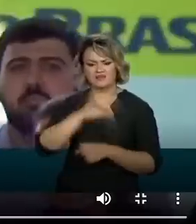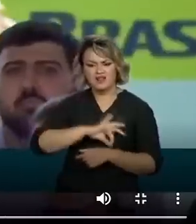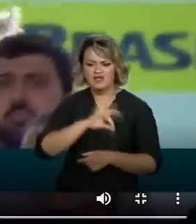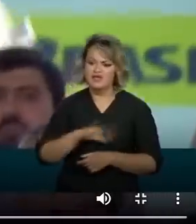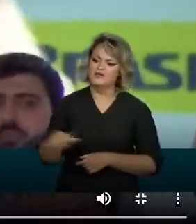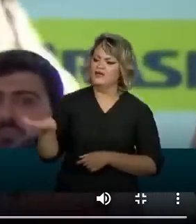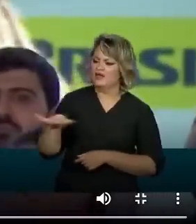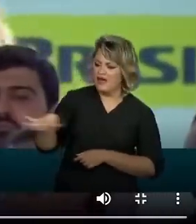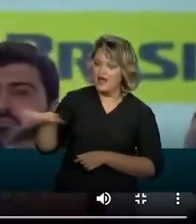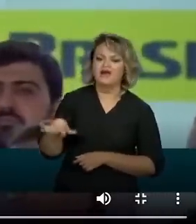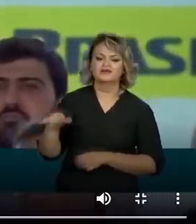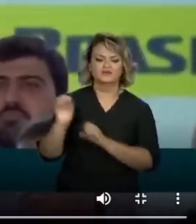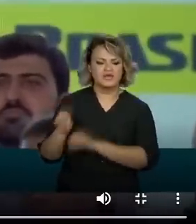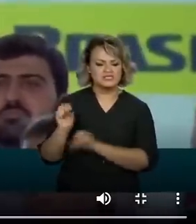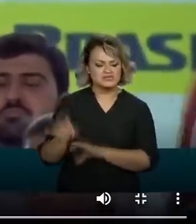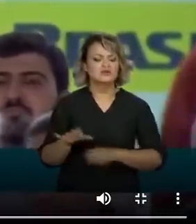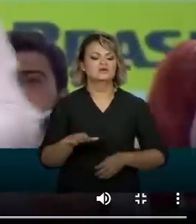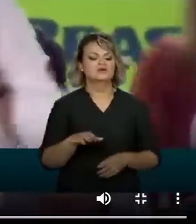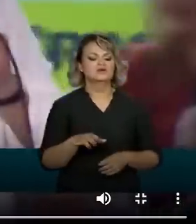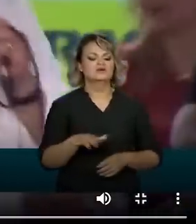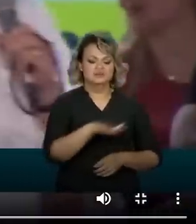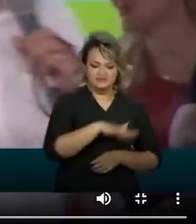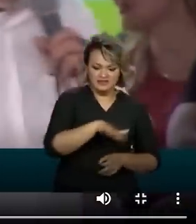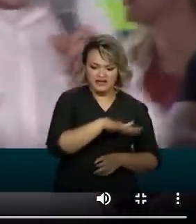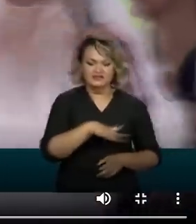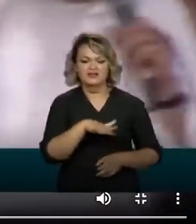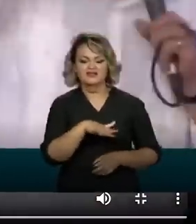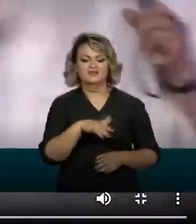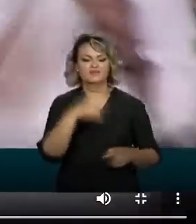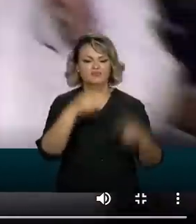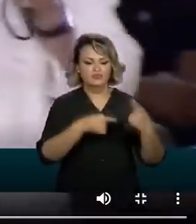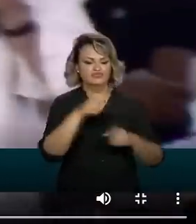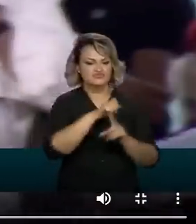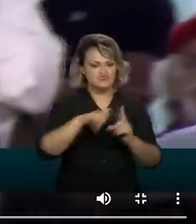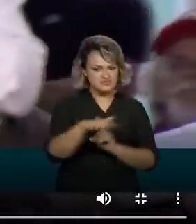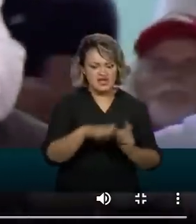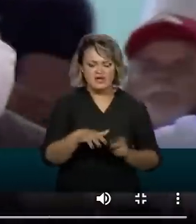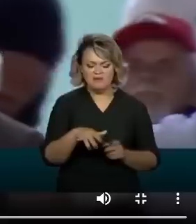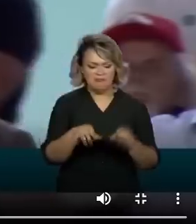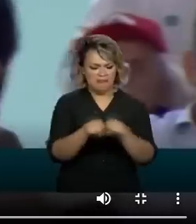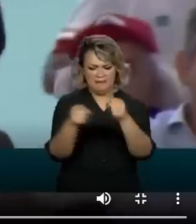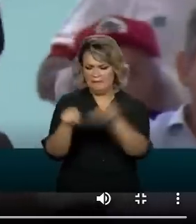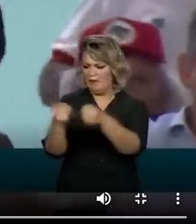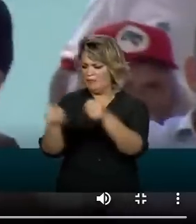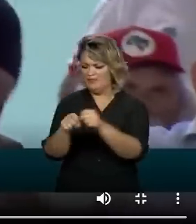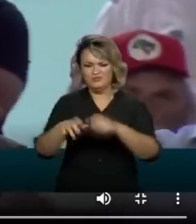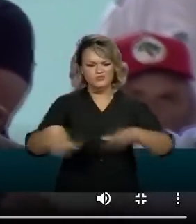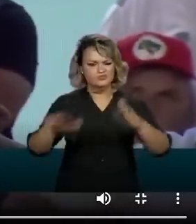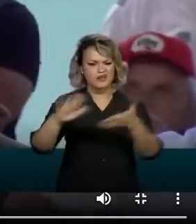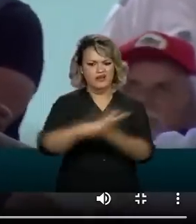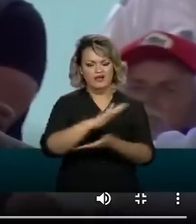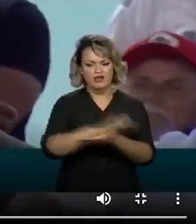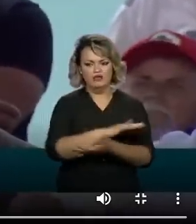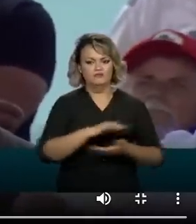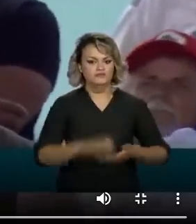salário destruído na área da Educação de tudo na área das políticas sociais eles acabaram com tudo